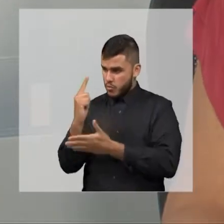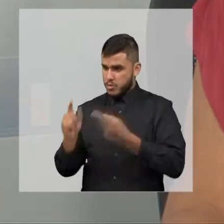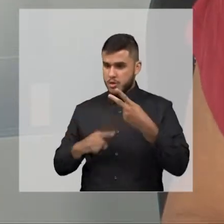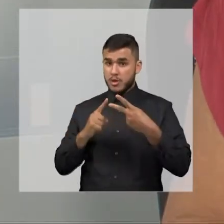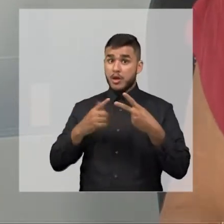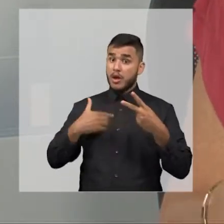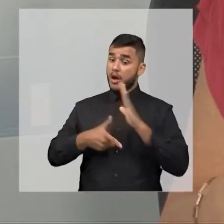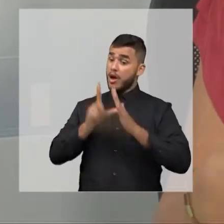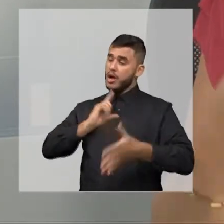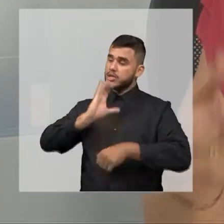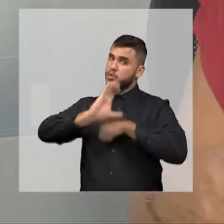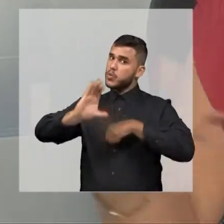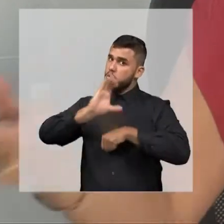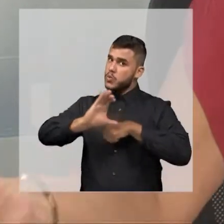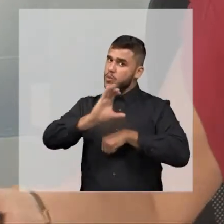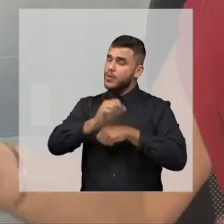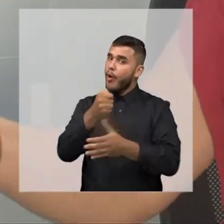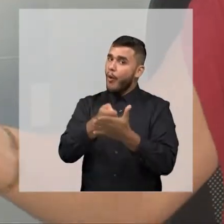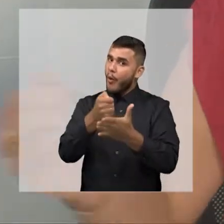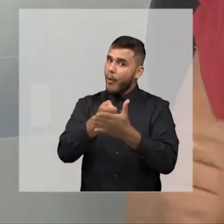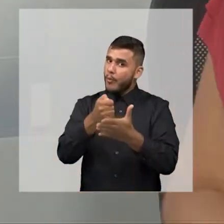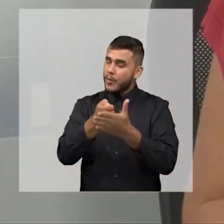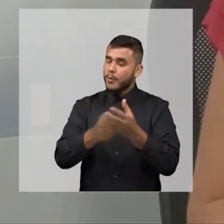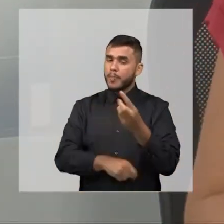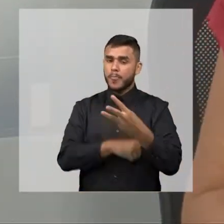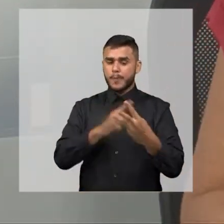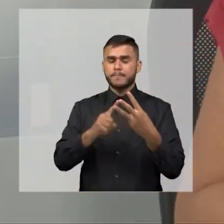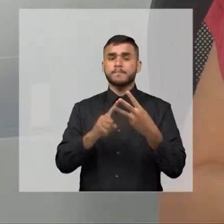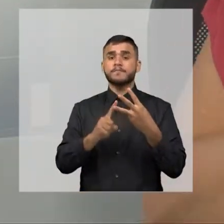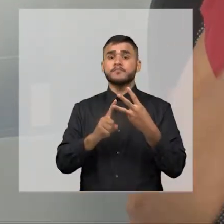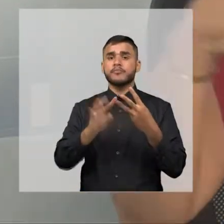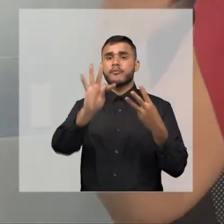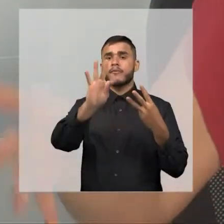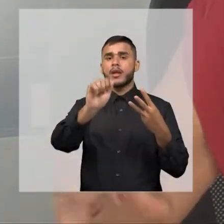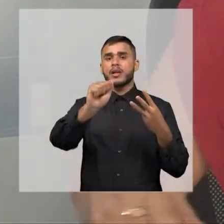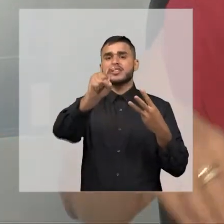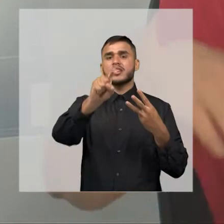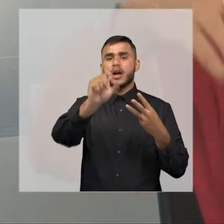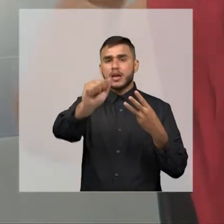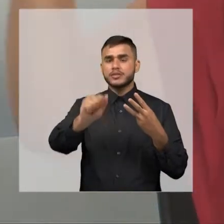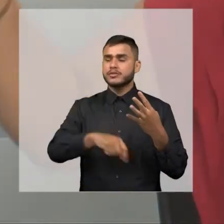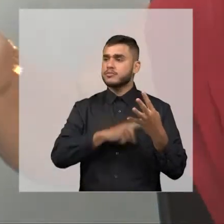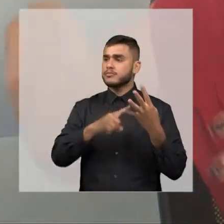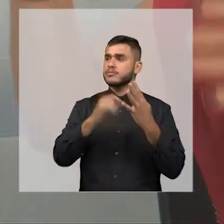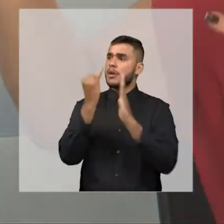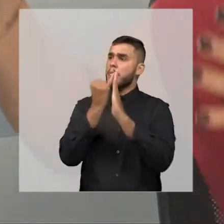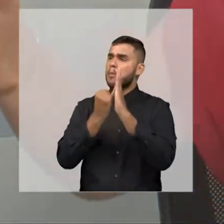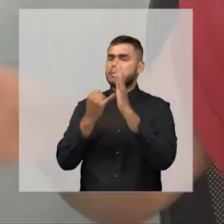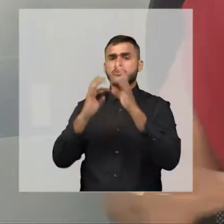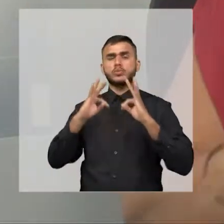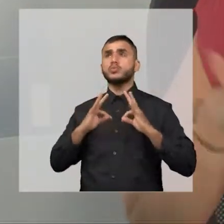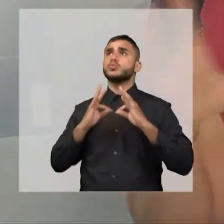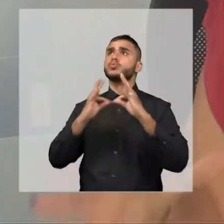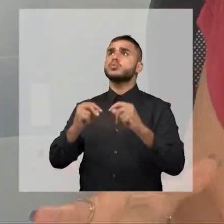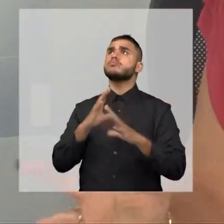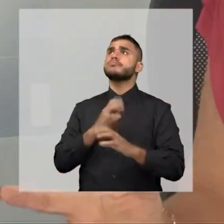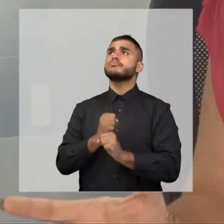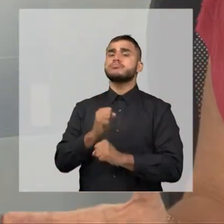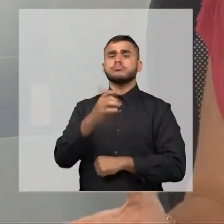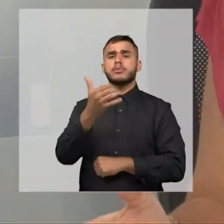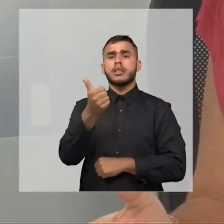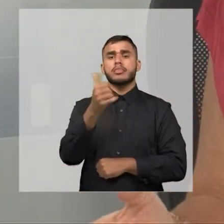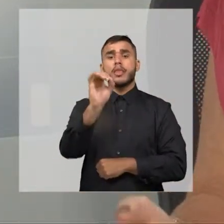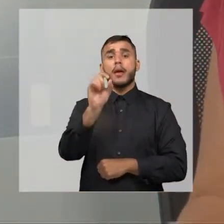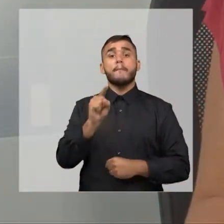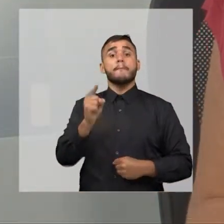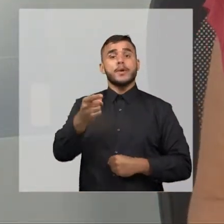o curso que você tem que ter obrigatório também no decreto do Bolsonaro, e as taxas e a inscrição e mais não sei o que, dá aproximadamente